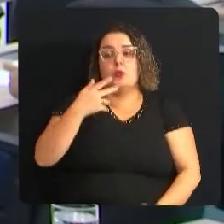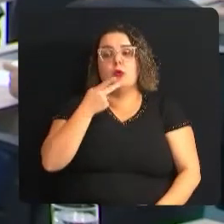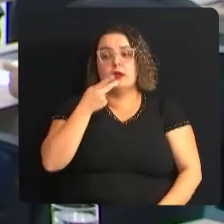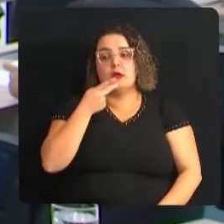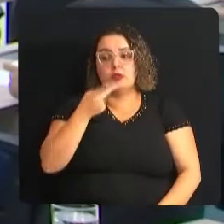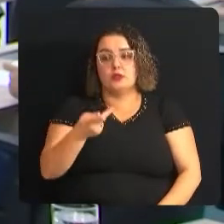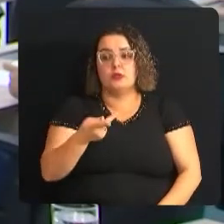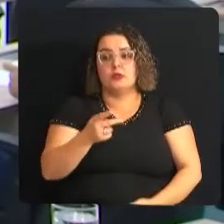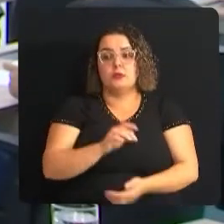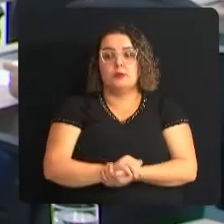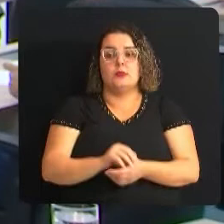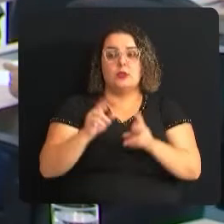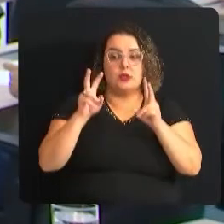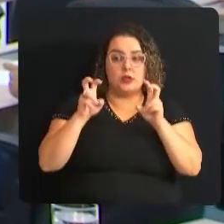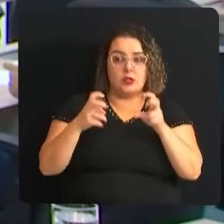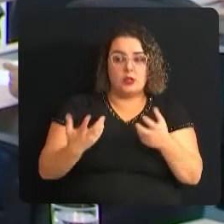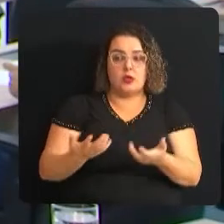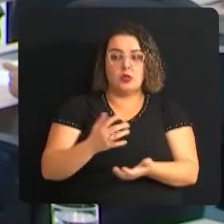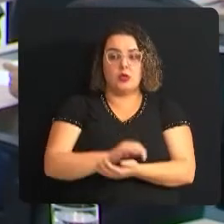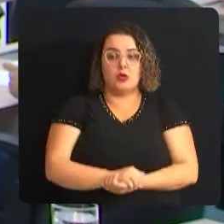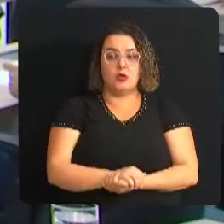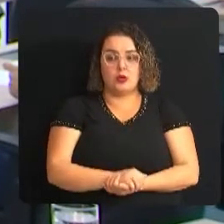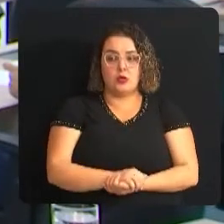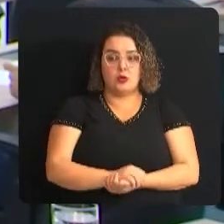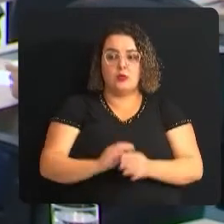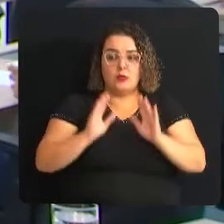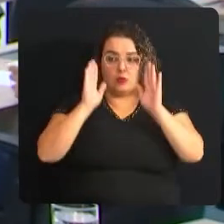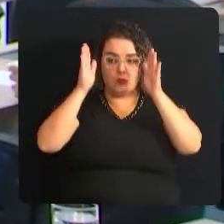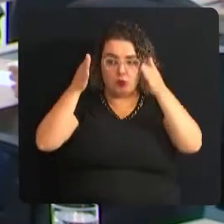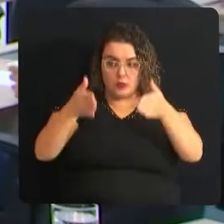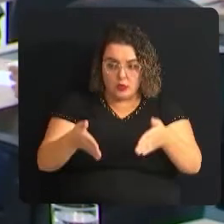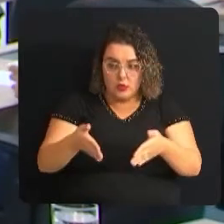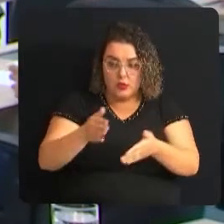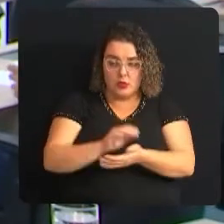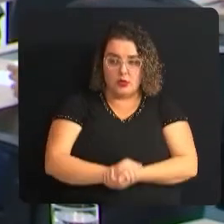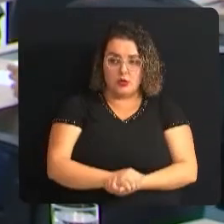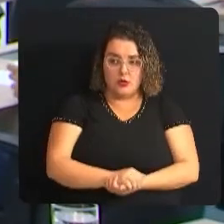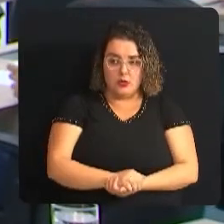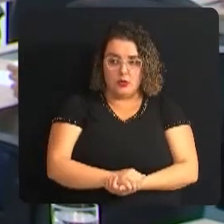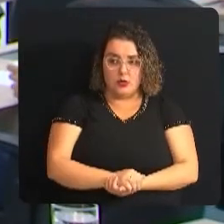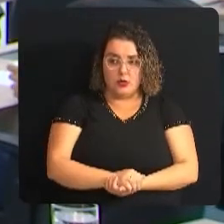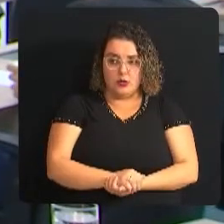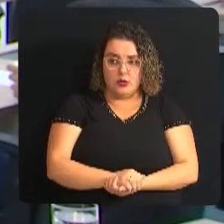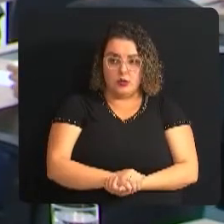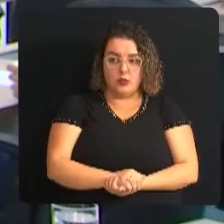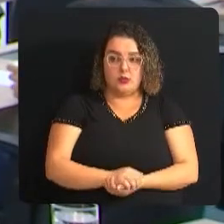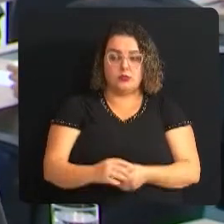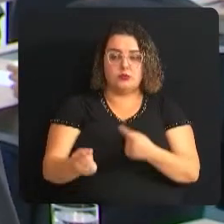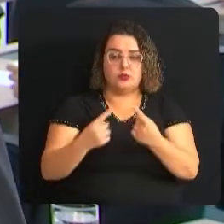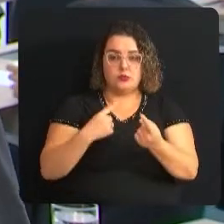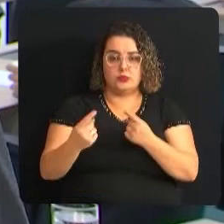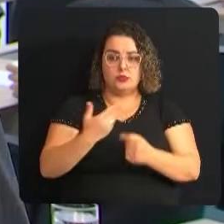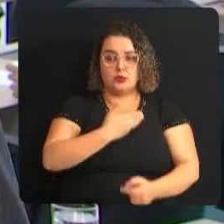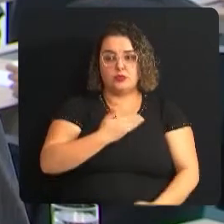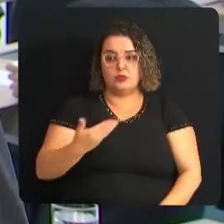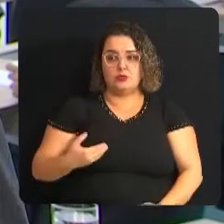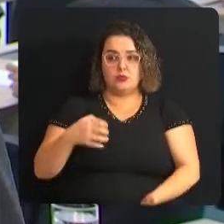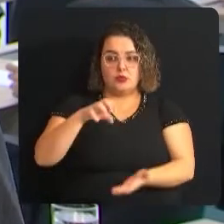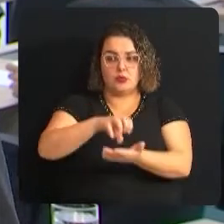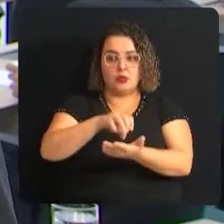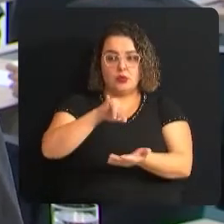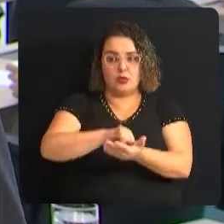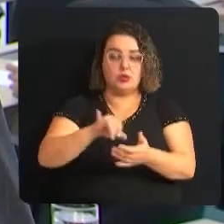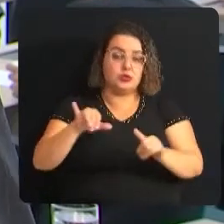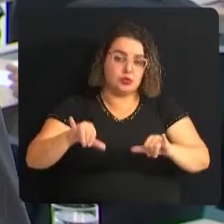falamos sobre esse tema, acaba ficando muito focado nas vias públicas do centro